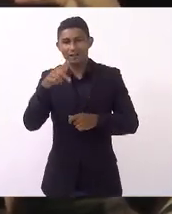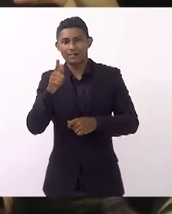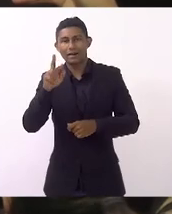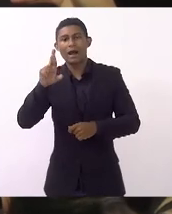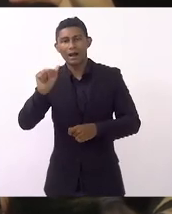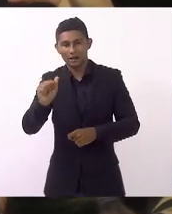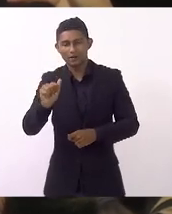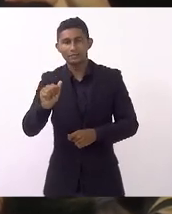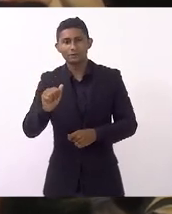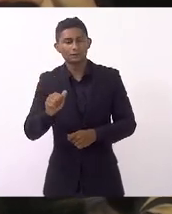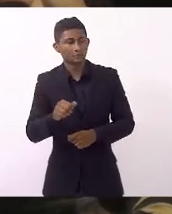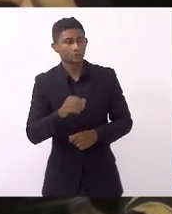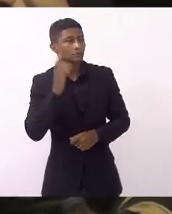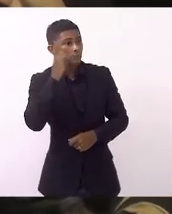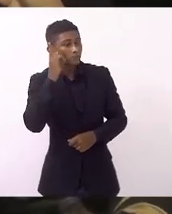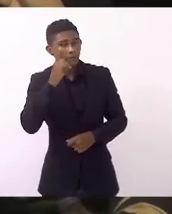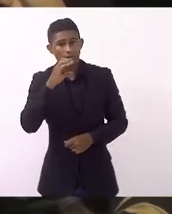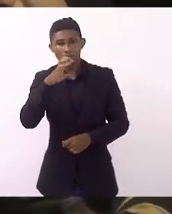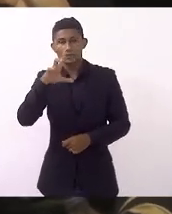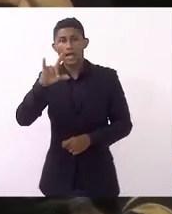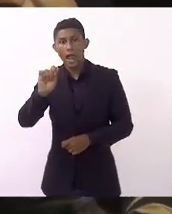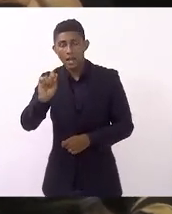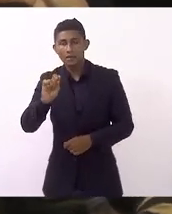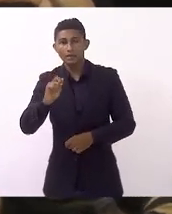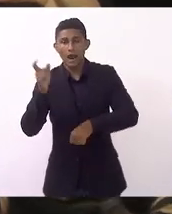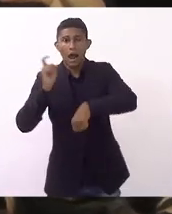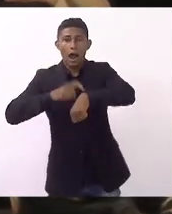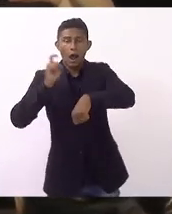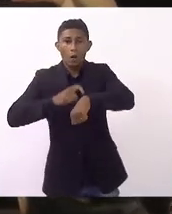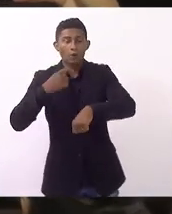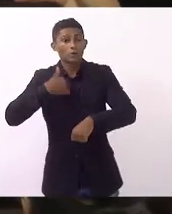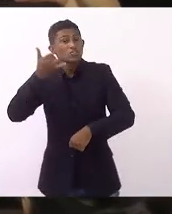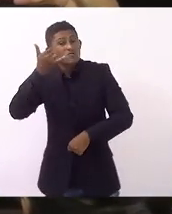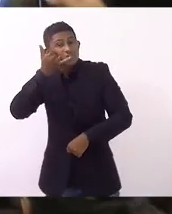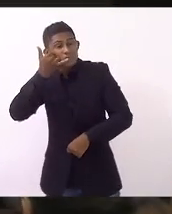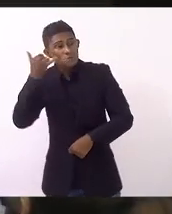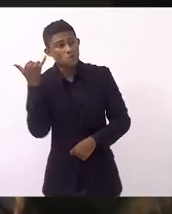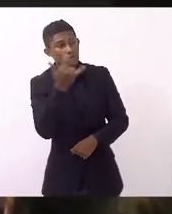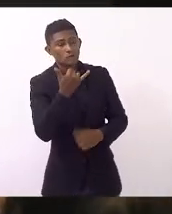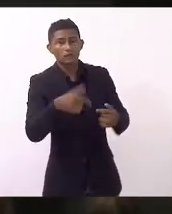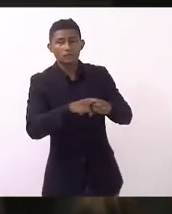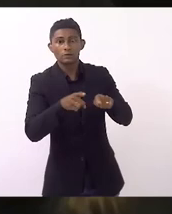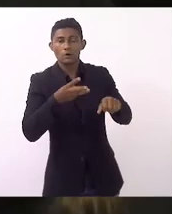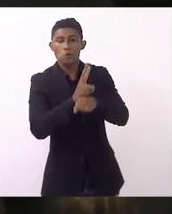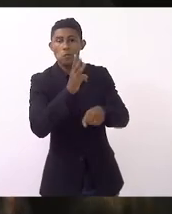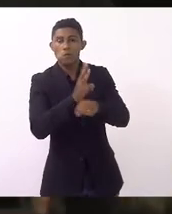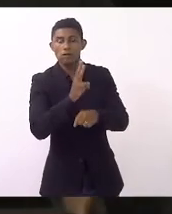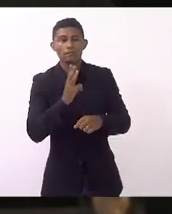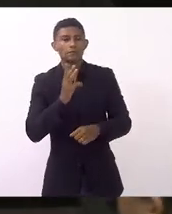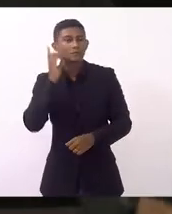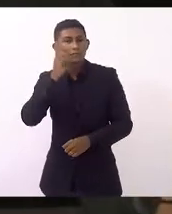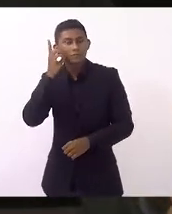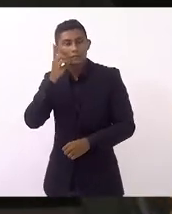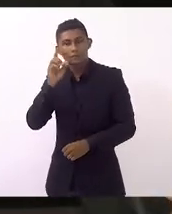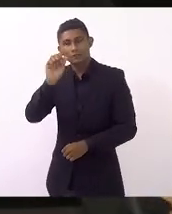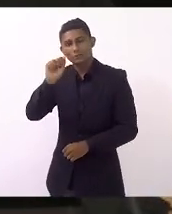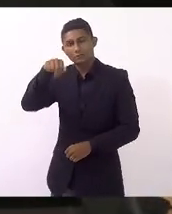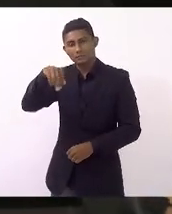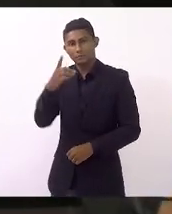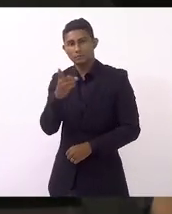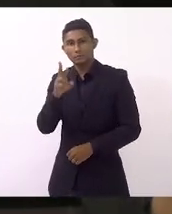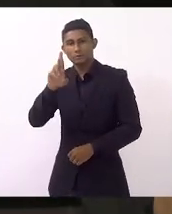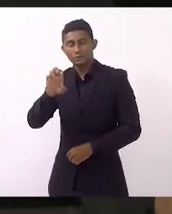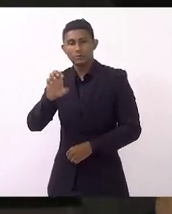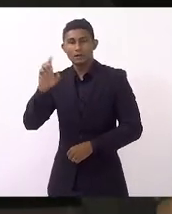hora, discuti por telefone, conversei com o telefone, por WhatsApp, com o deputado André Siciliano, porque a gente